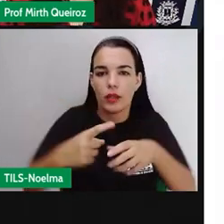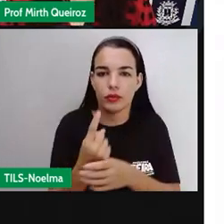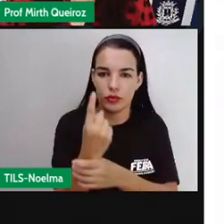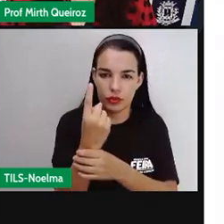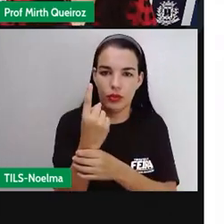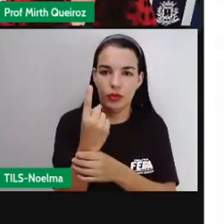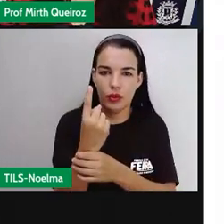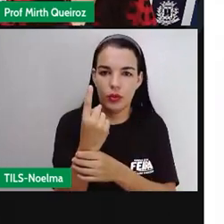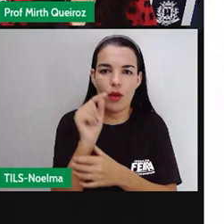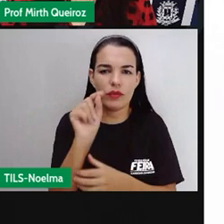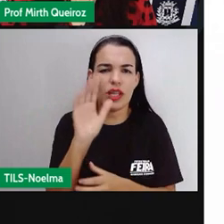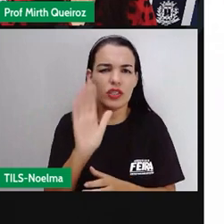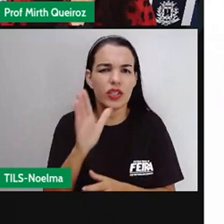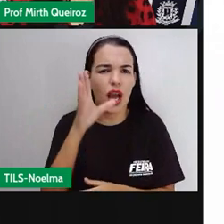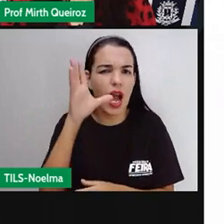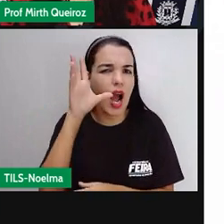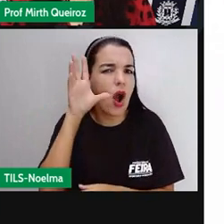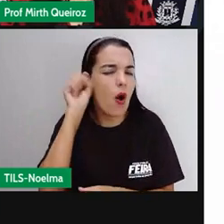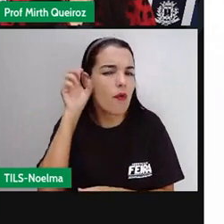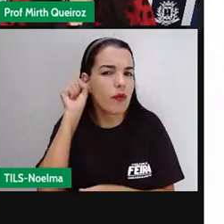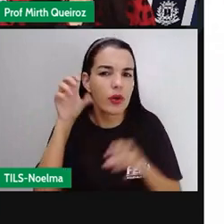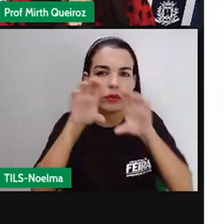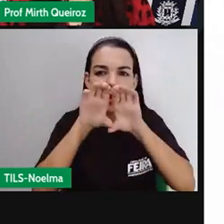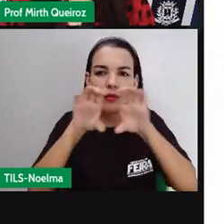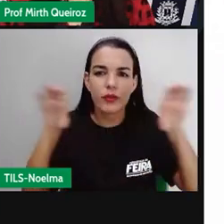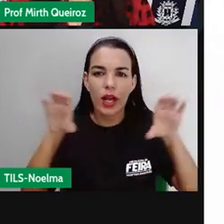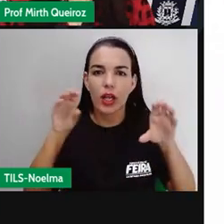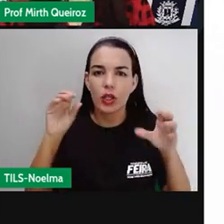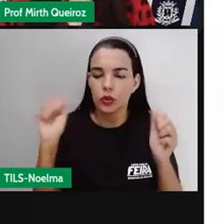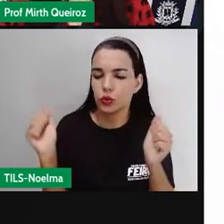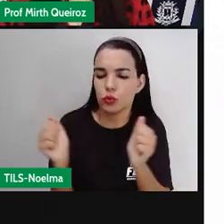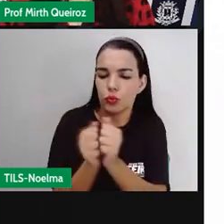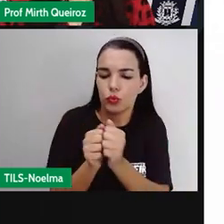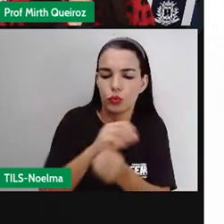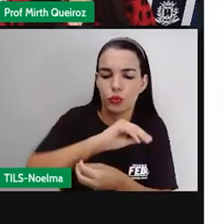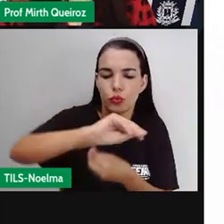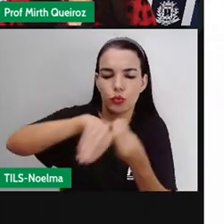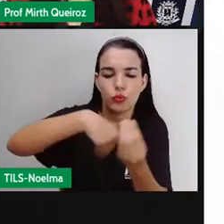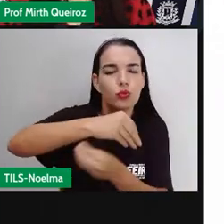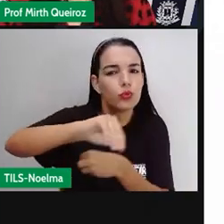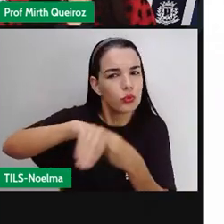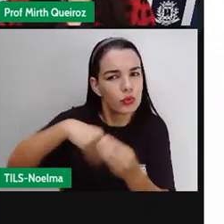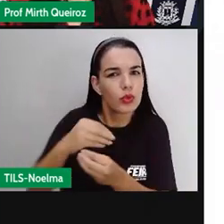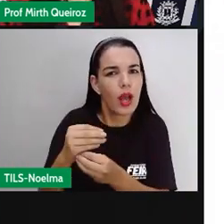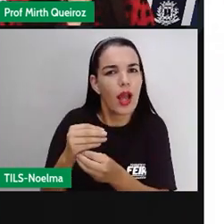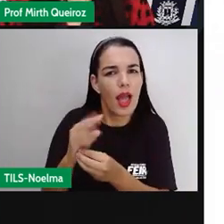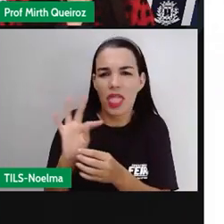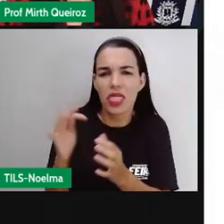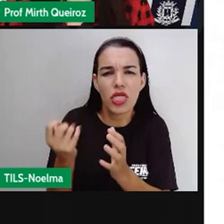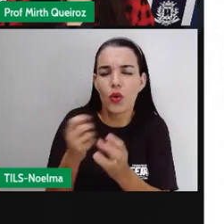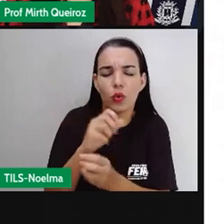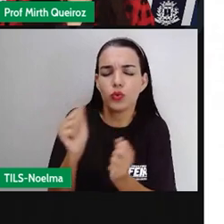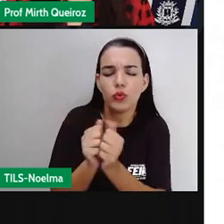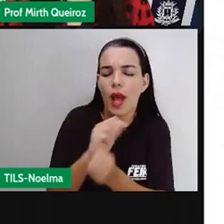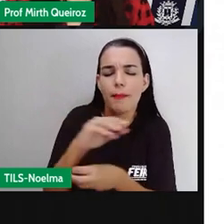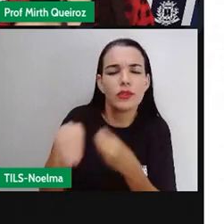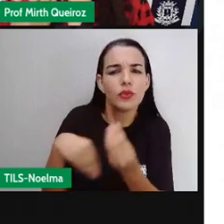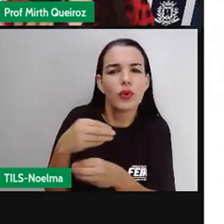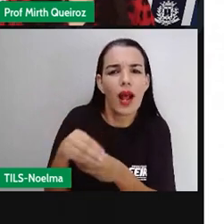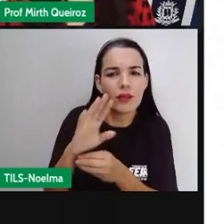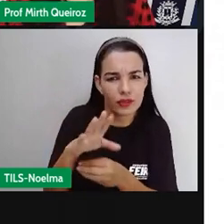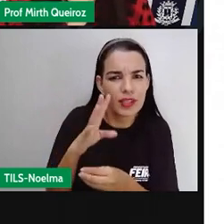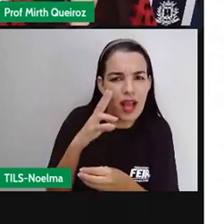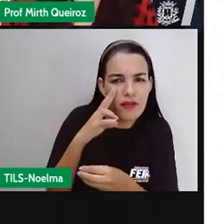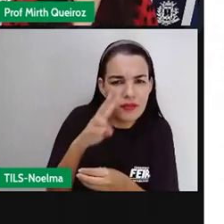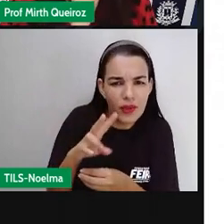Você já ouviu a frase tudo junto e misturado? Ah, tudo junto e misturado. A que